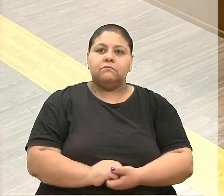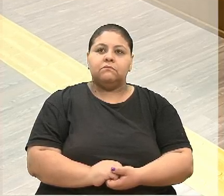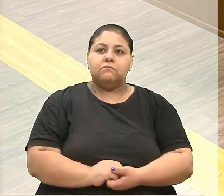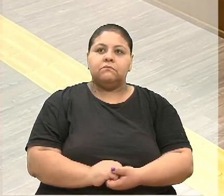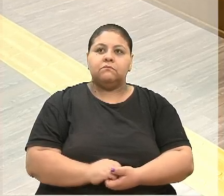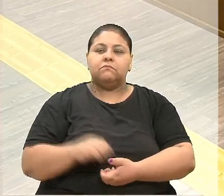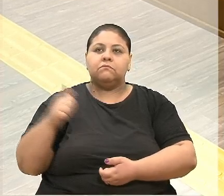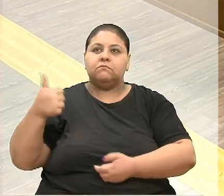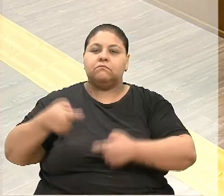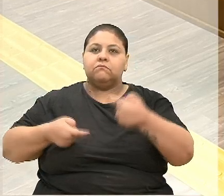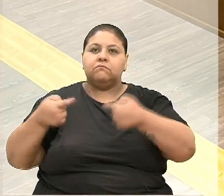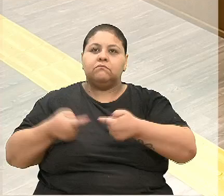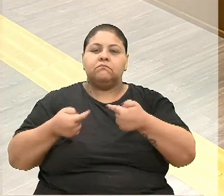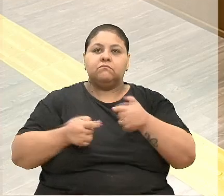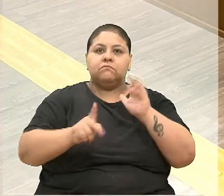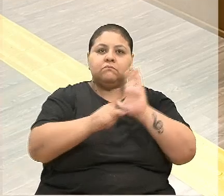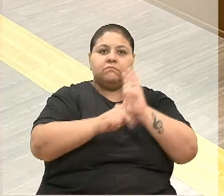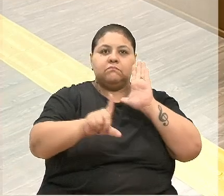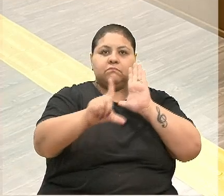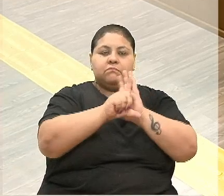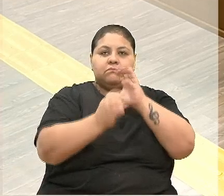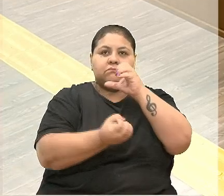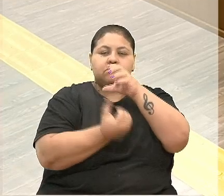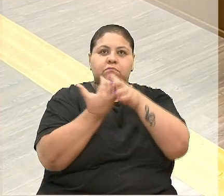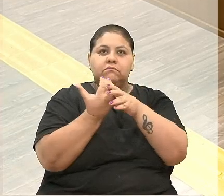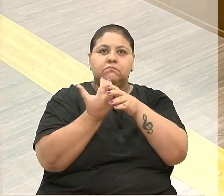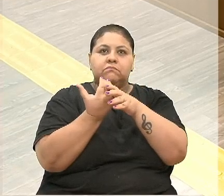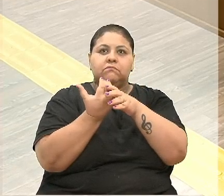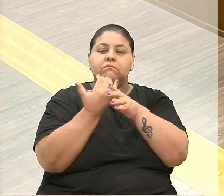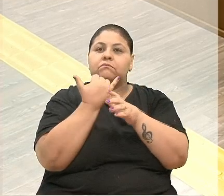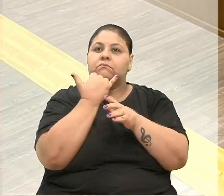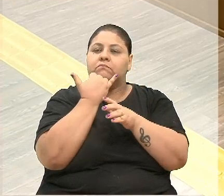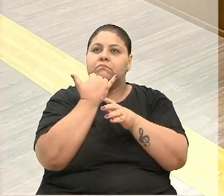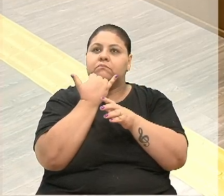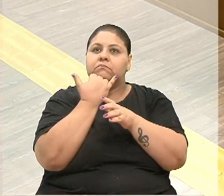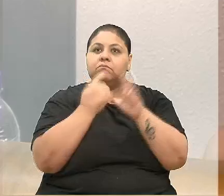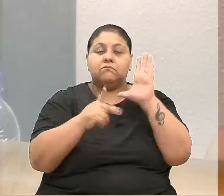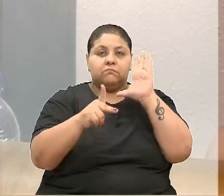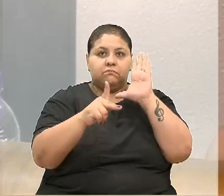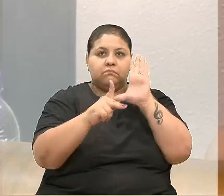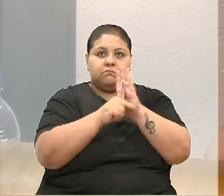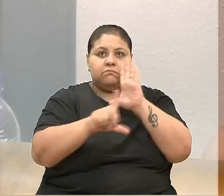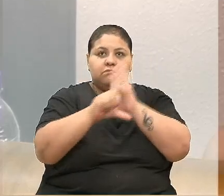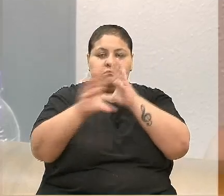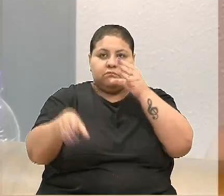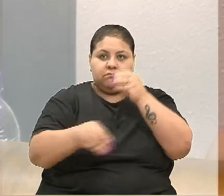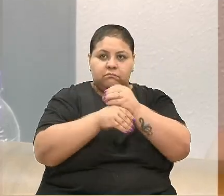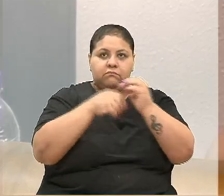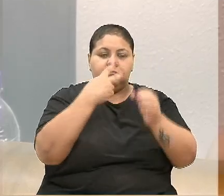Em primeira discussão, projeto de lei de autoria do... projeto de lei complementar número